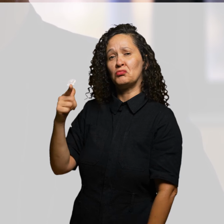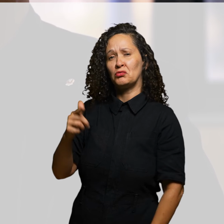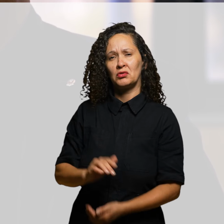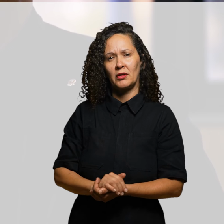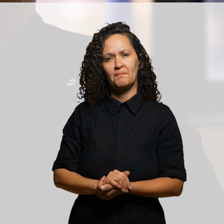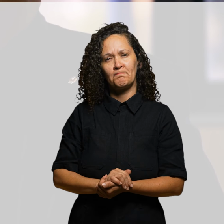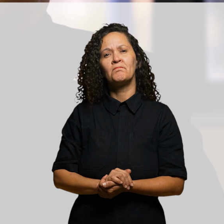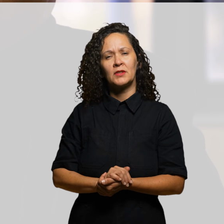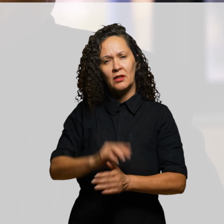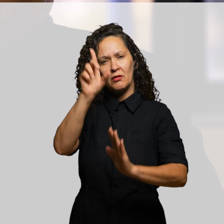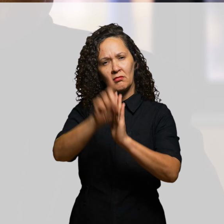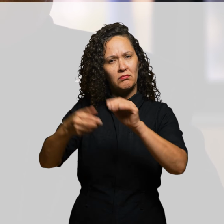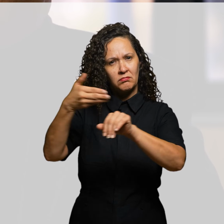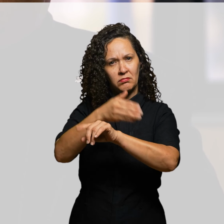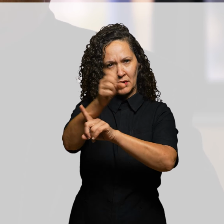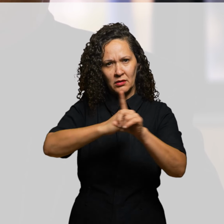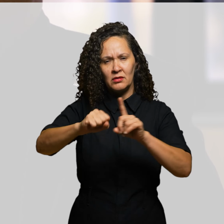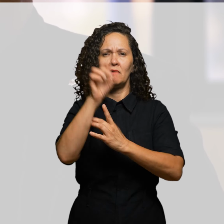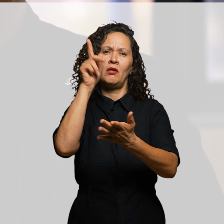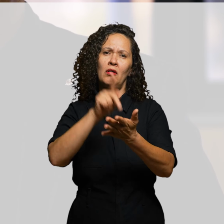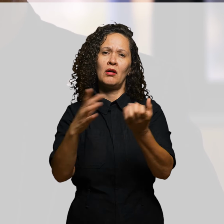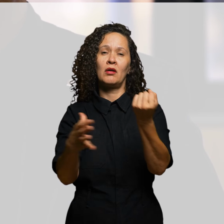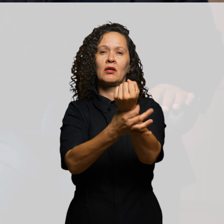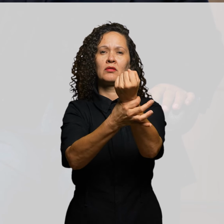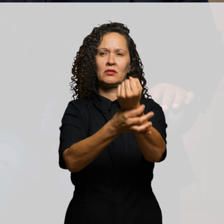efetivamente consagrado.